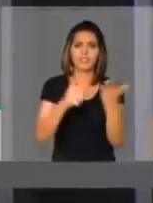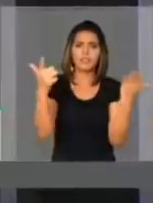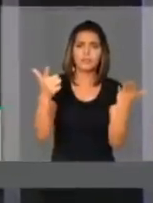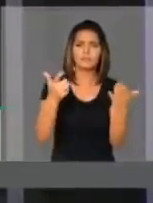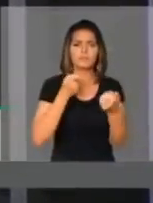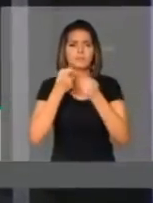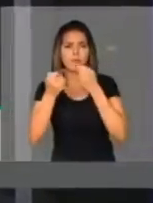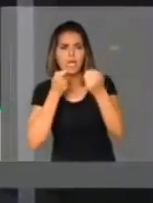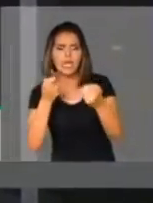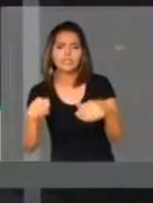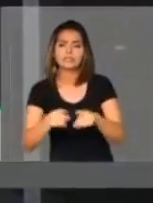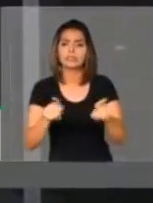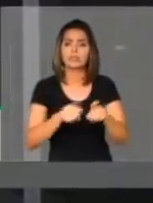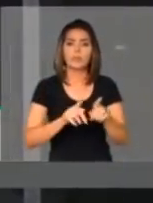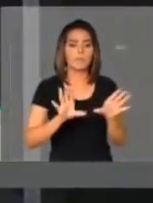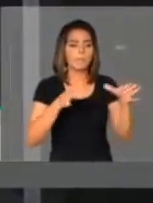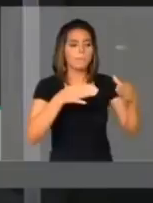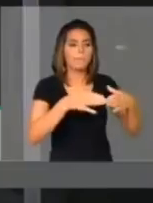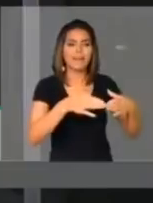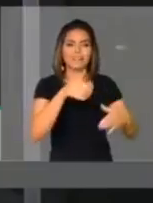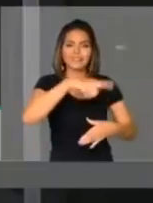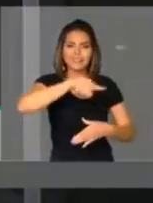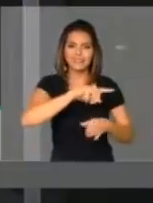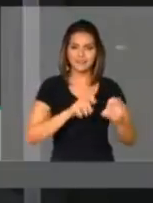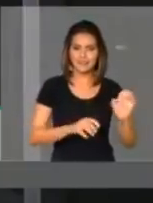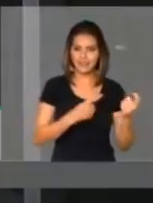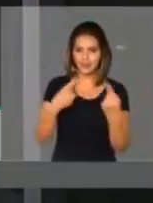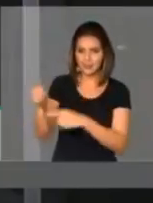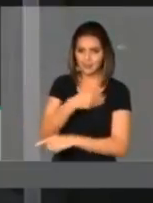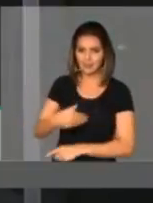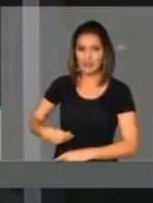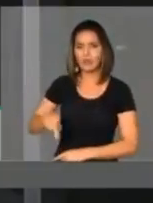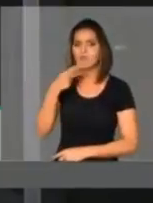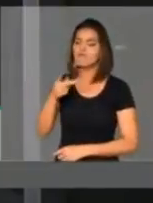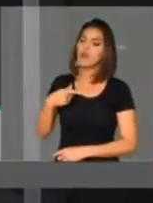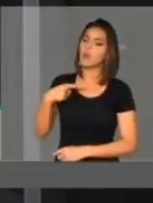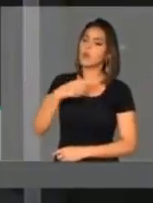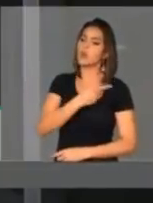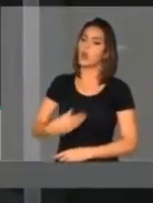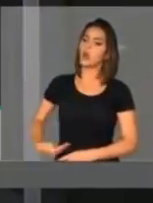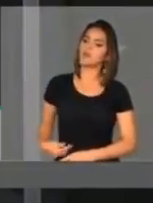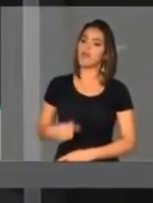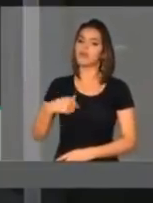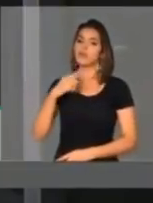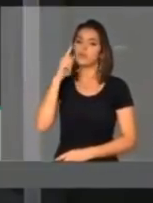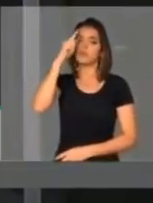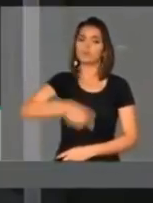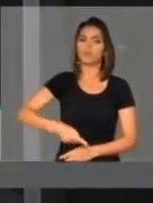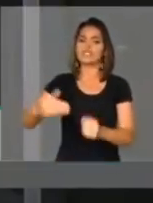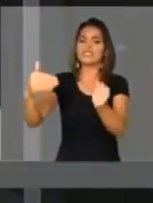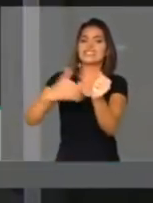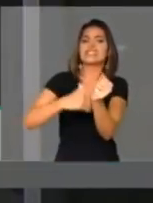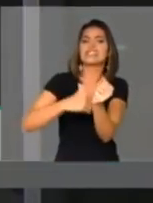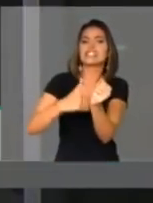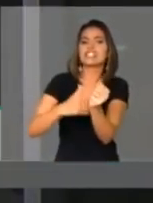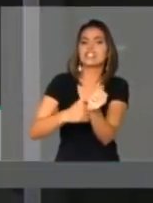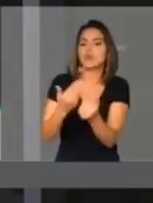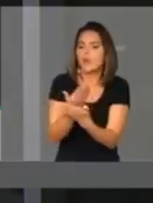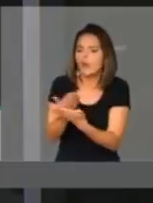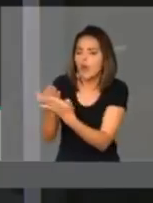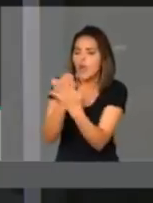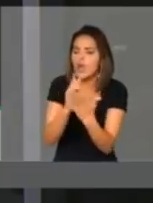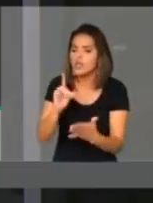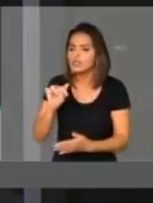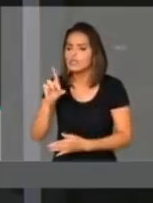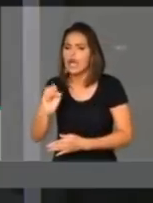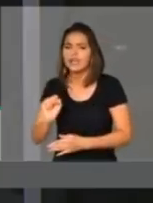de oposição, de que supostamente o governo teria decretado sigilo dos dados sobre a Previdência. Primeiro que isso é uma mentira, porque se